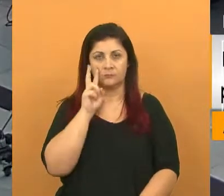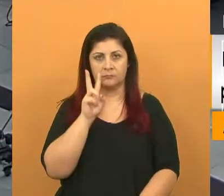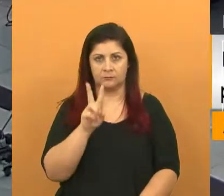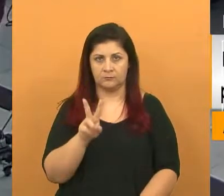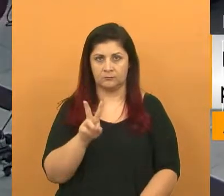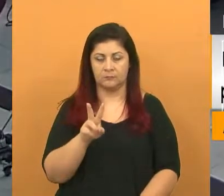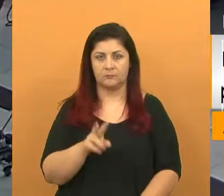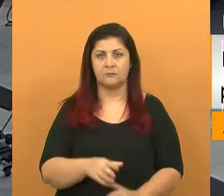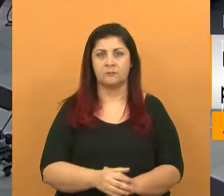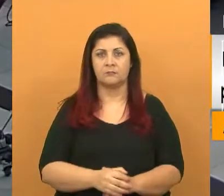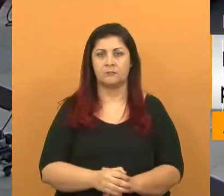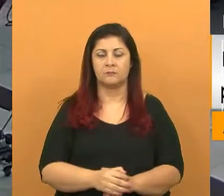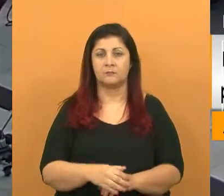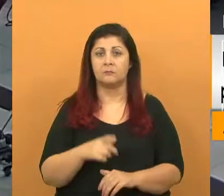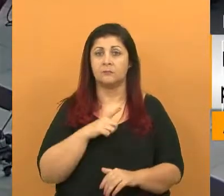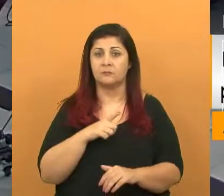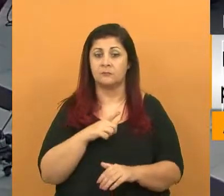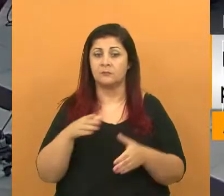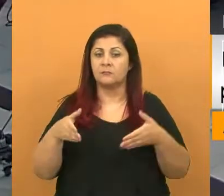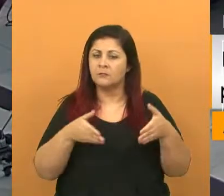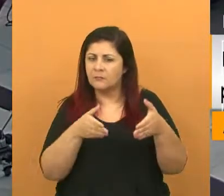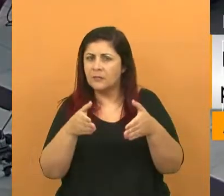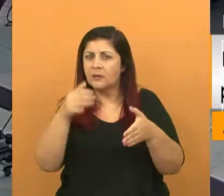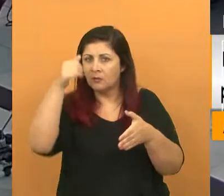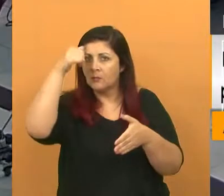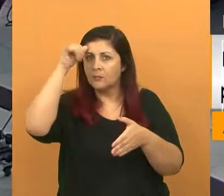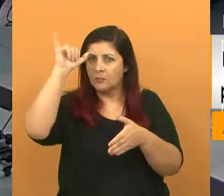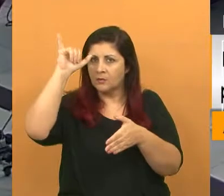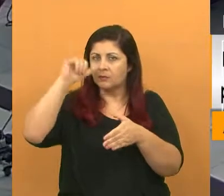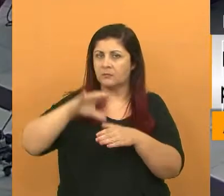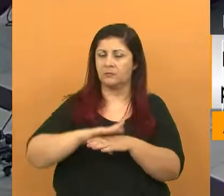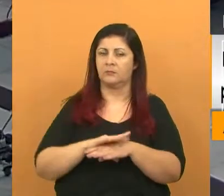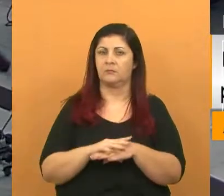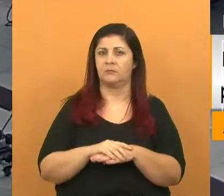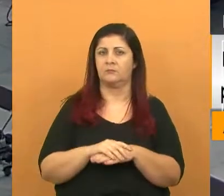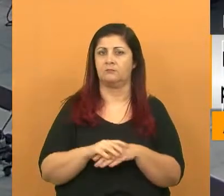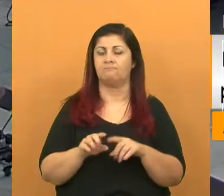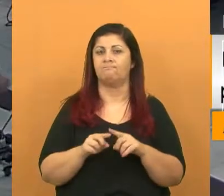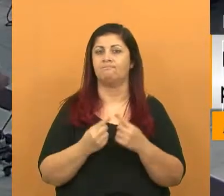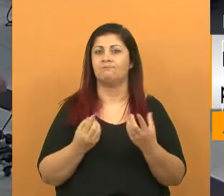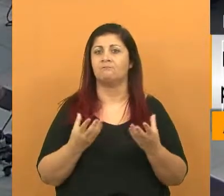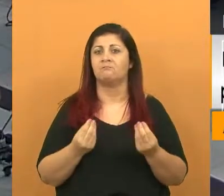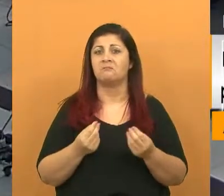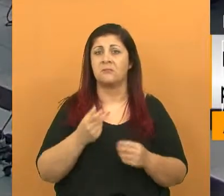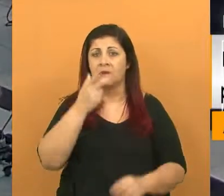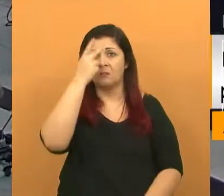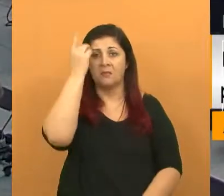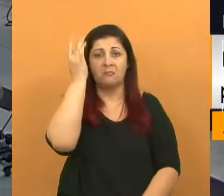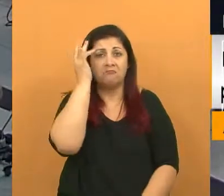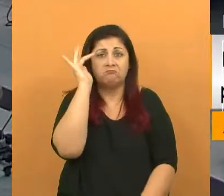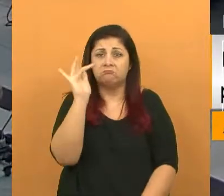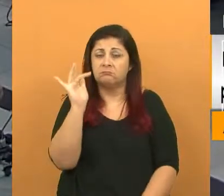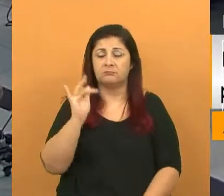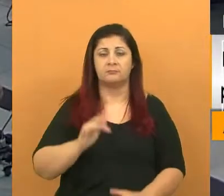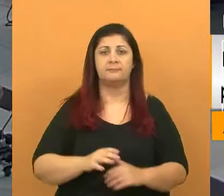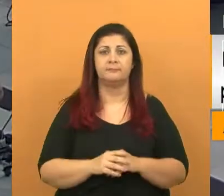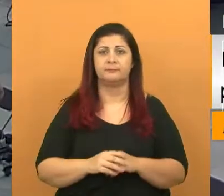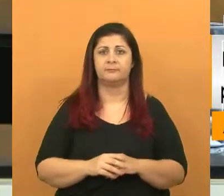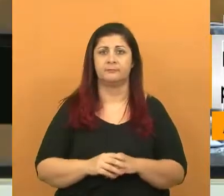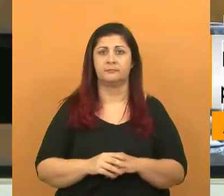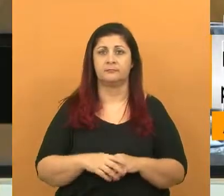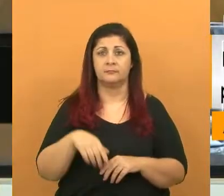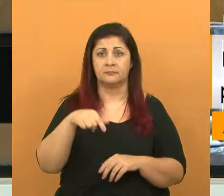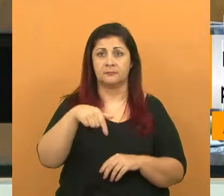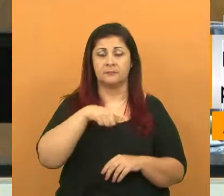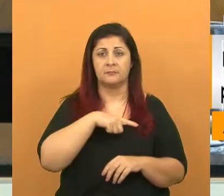vezes, tem uns caminhos preventivos, mas que muita gente não sabe. O que nós temos aqui